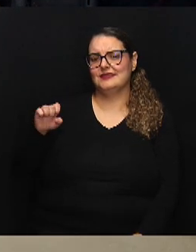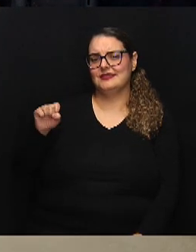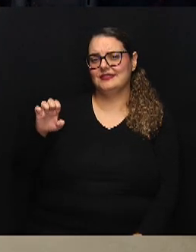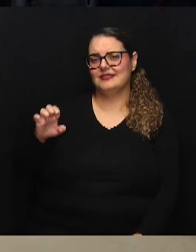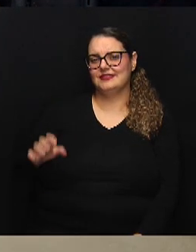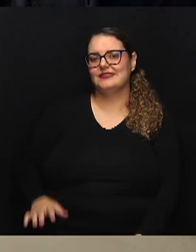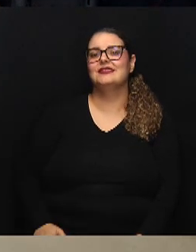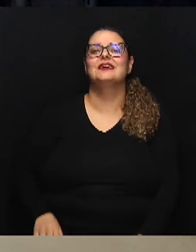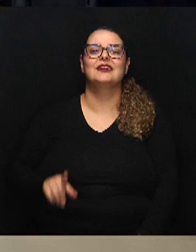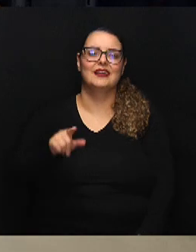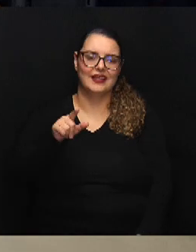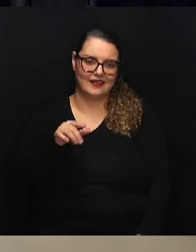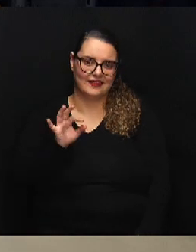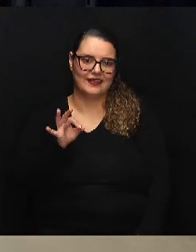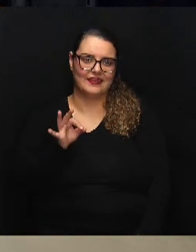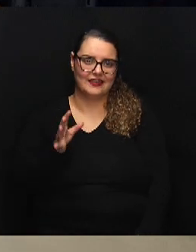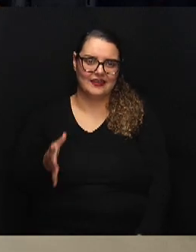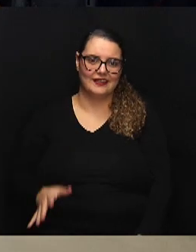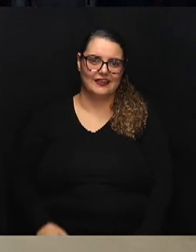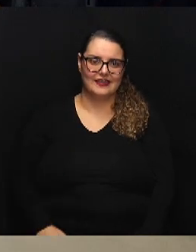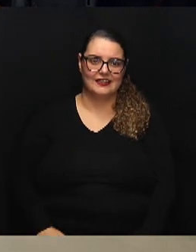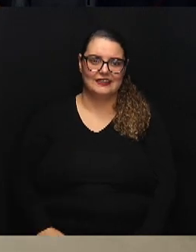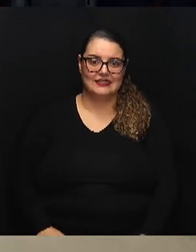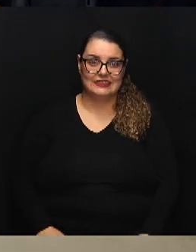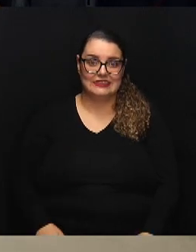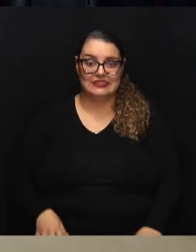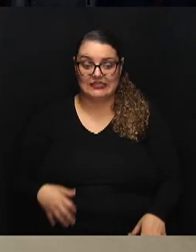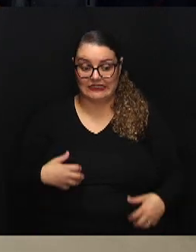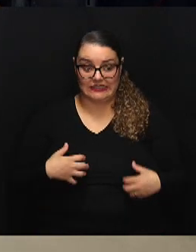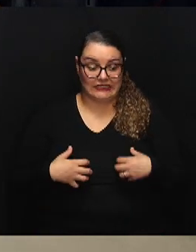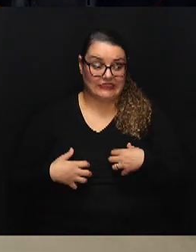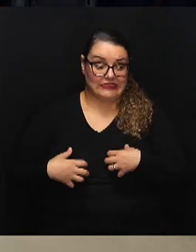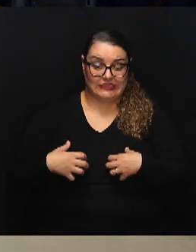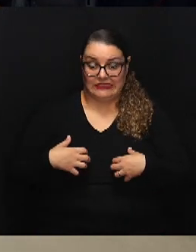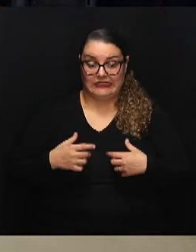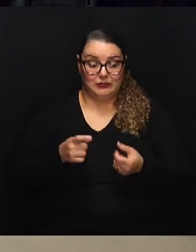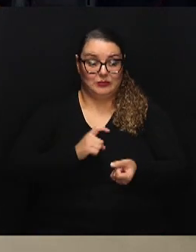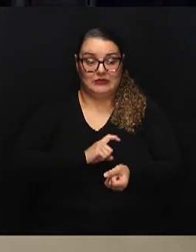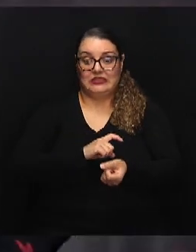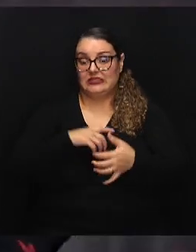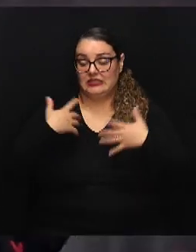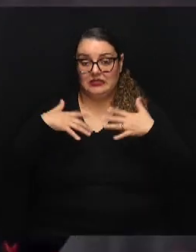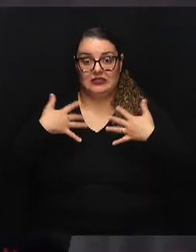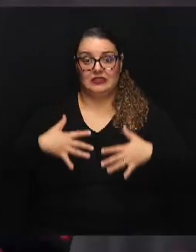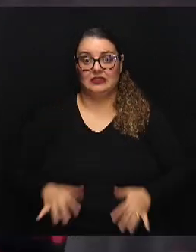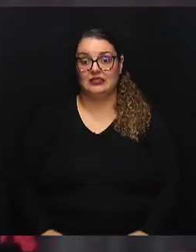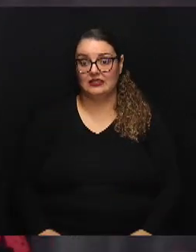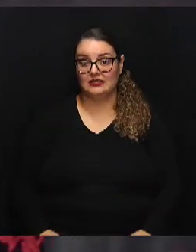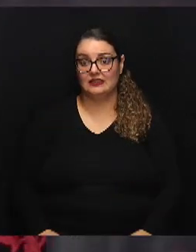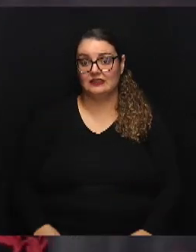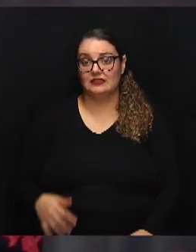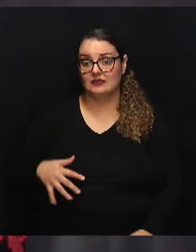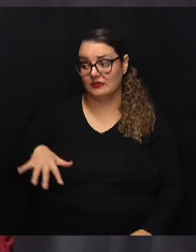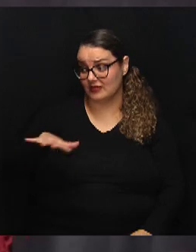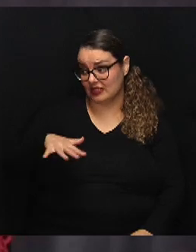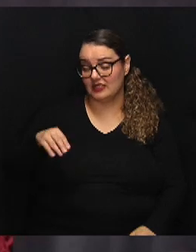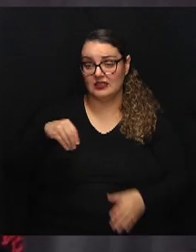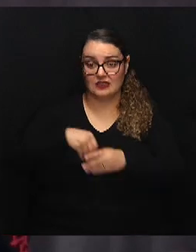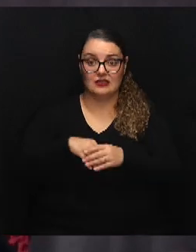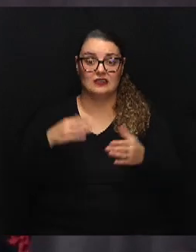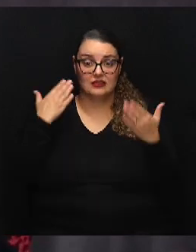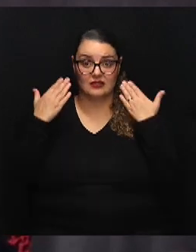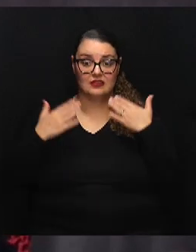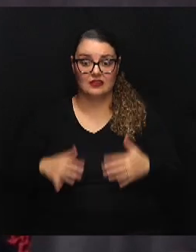complementar, é verdade, assim, essa coisa me... Oh, meu Deus do céu. Ainda mais na nossa área, né, dentro da psicologia, a